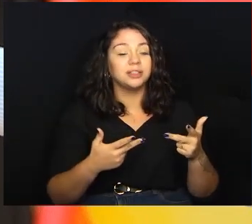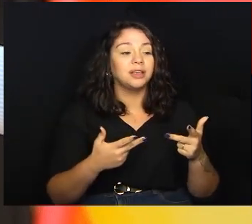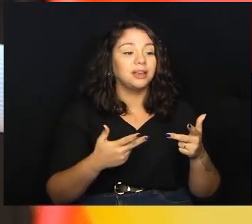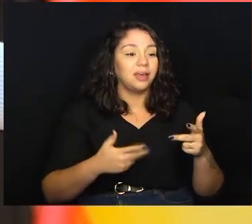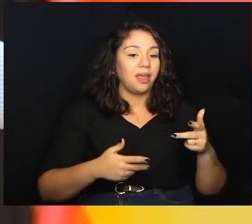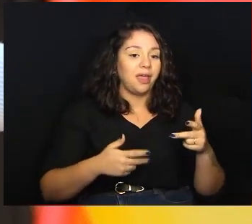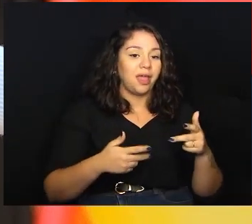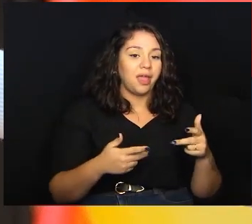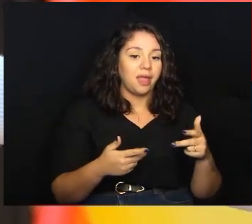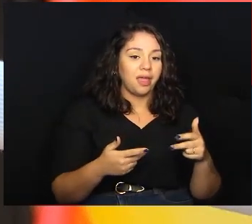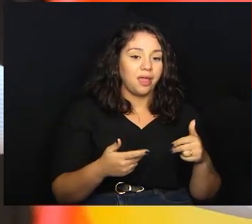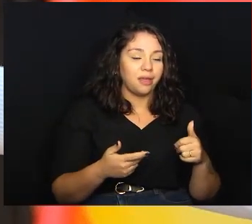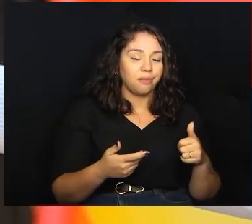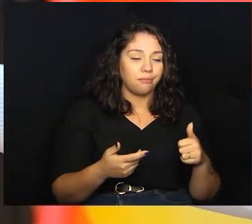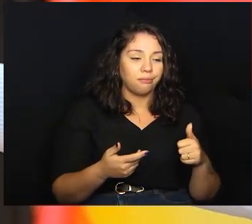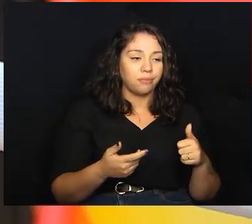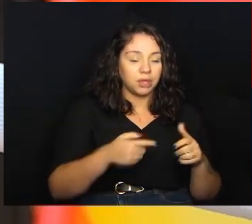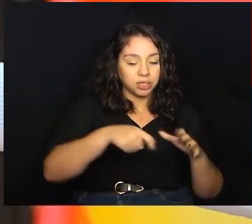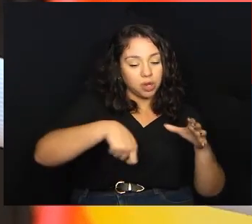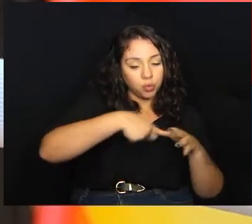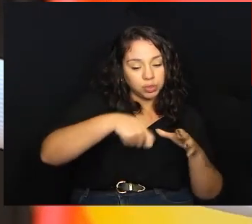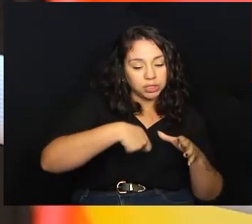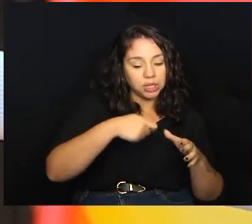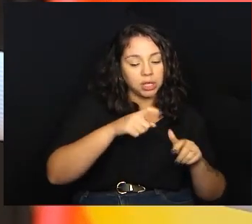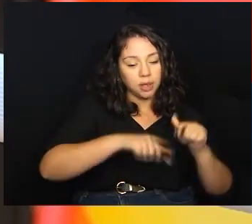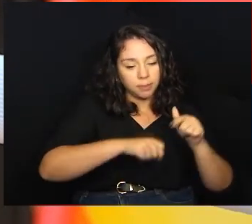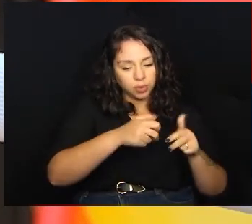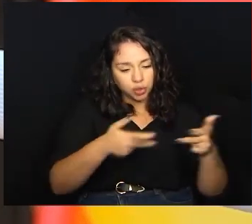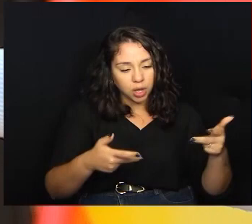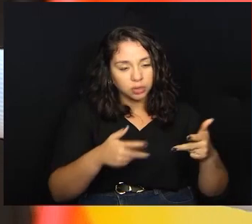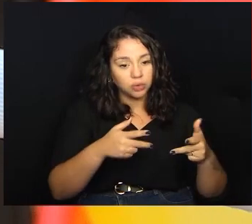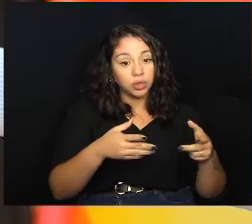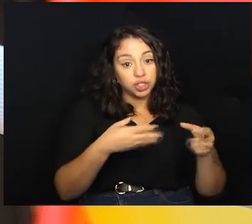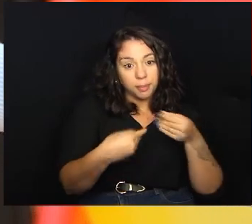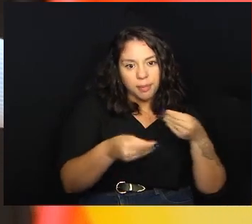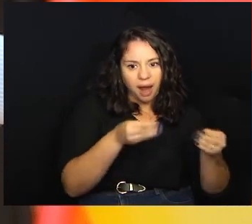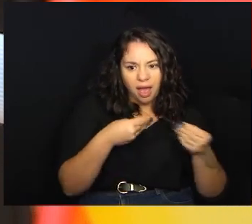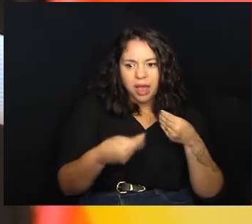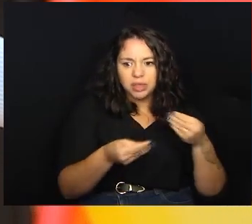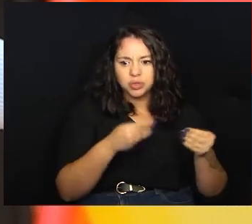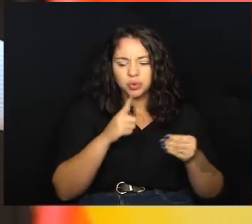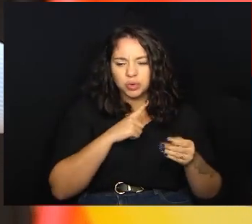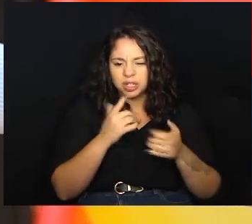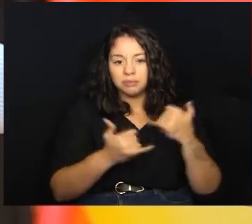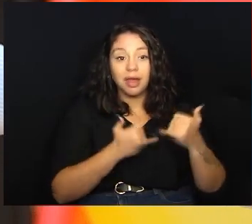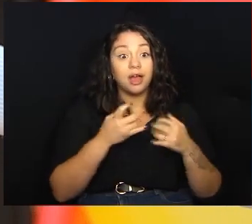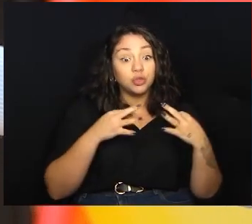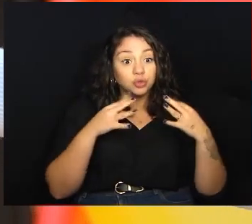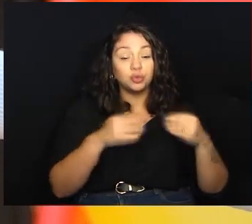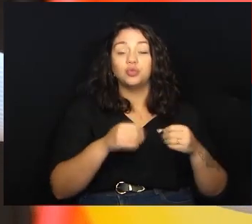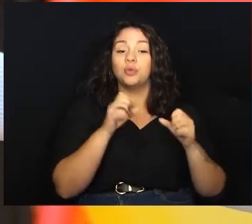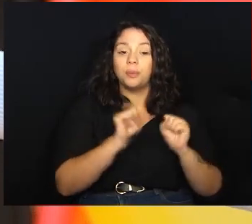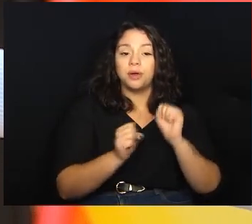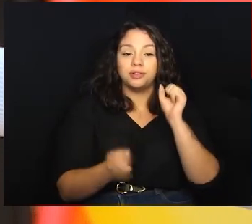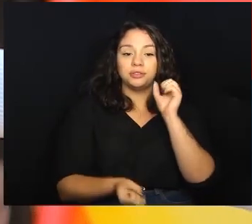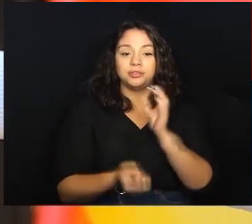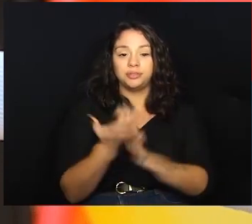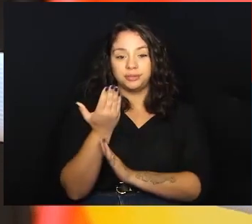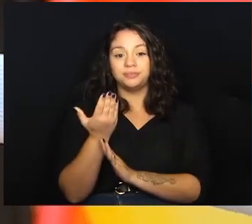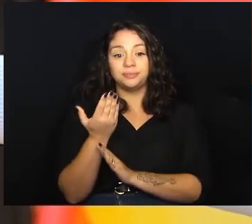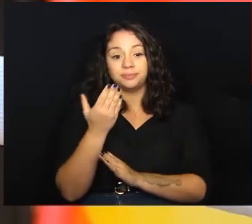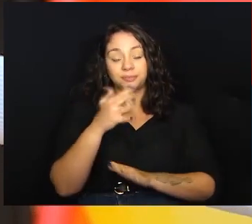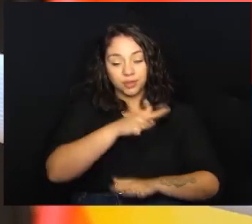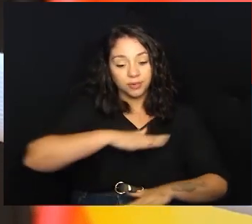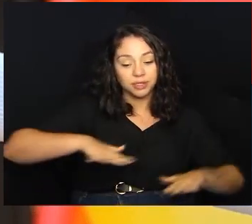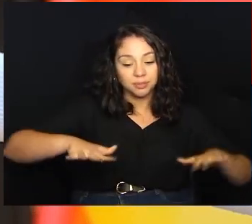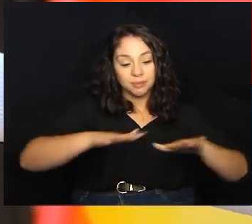da cozinha, que não sejam perigosos, faca, nada disso, mas os objetos de plástico, que a gente tem bastante, tudo isso pode